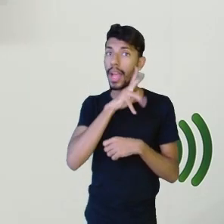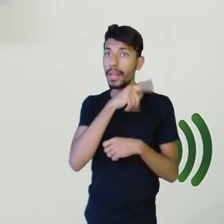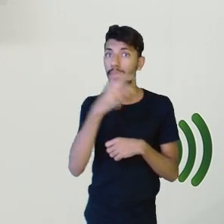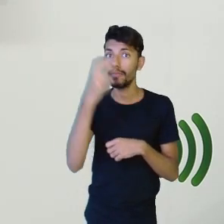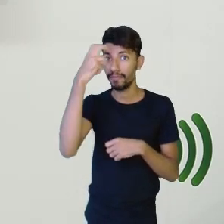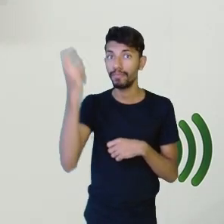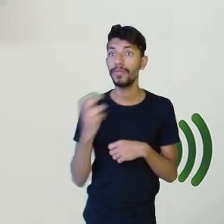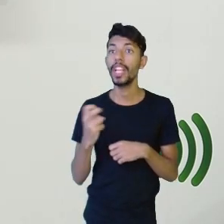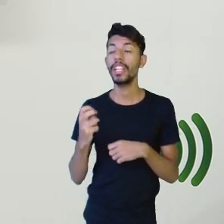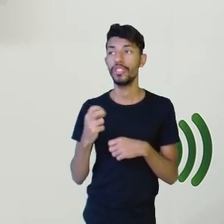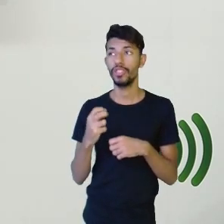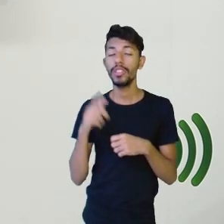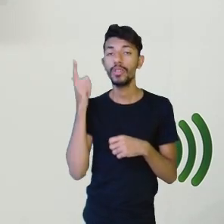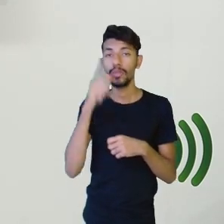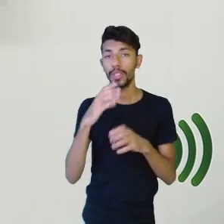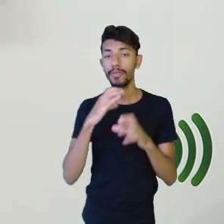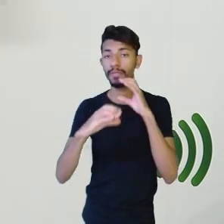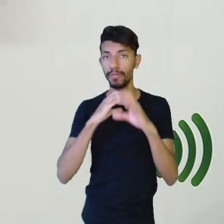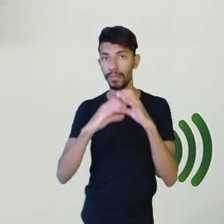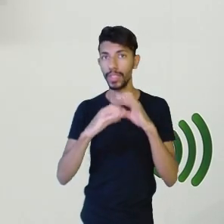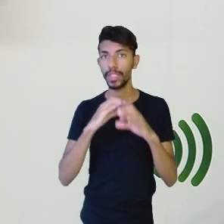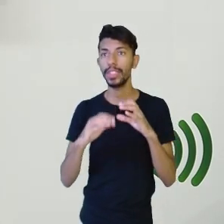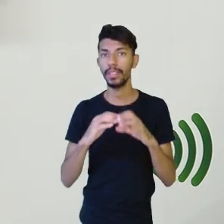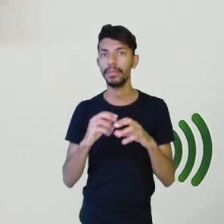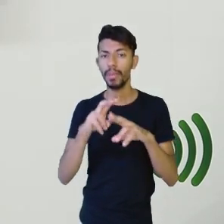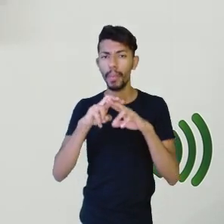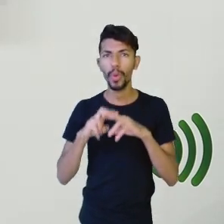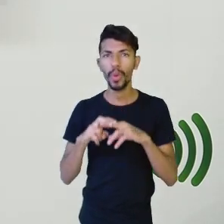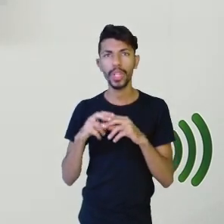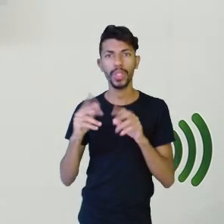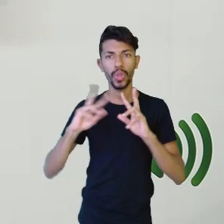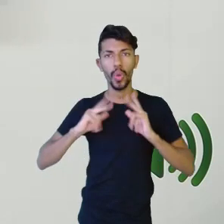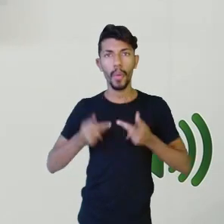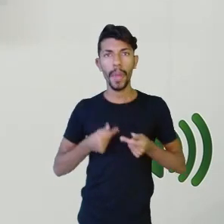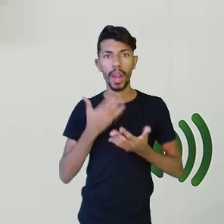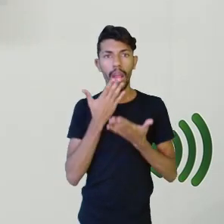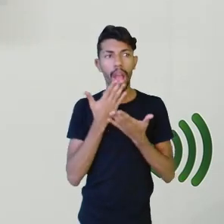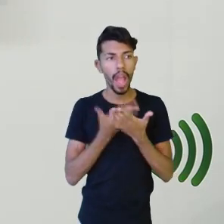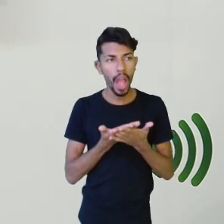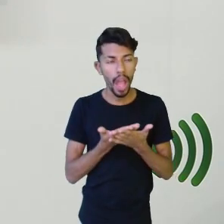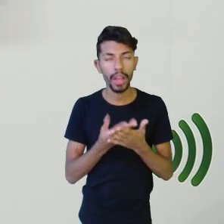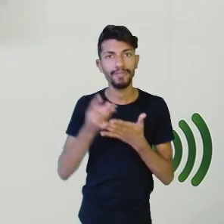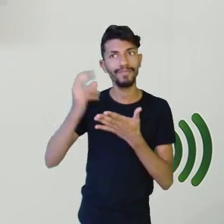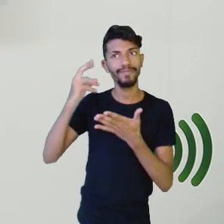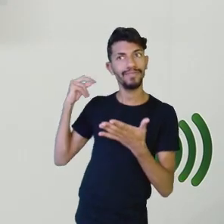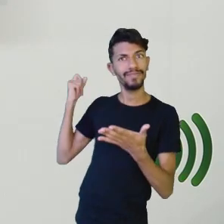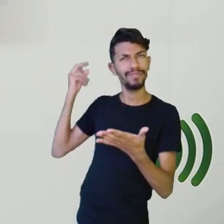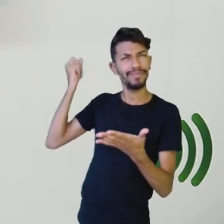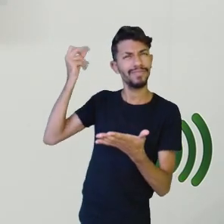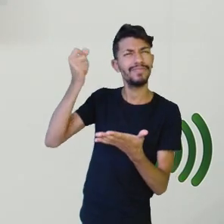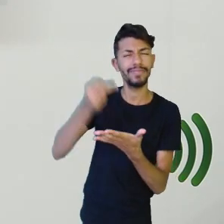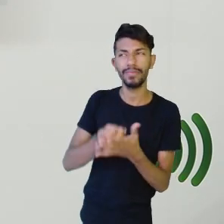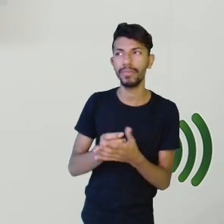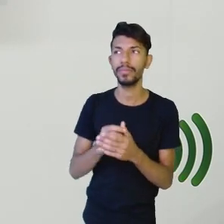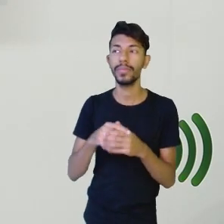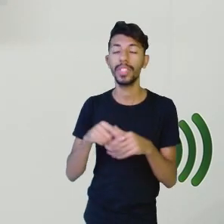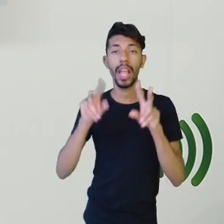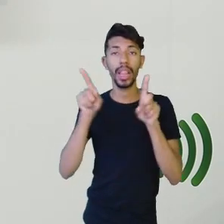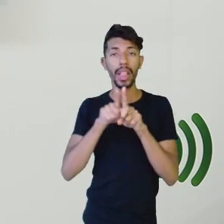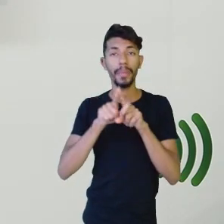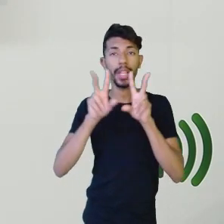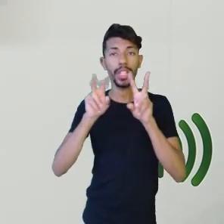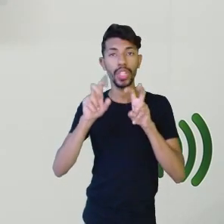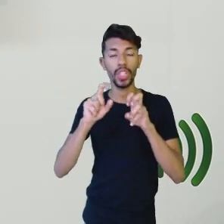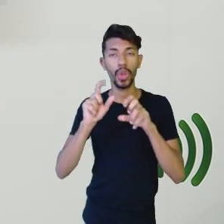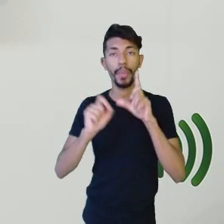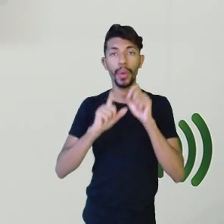tem fascinado bastante os seres humanos, desde muito tempo. Reprodução. A maioria das aves